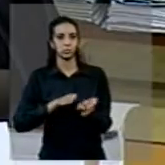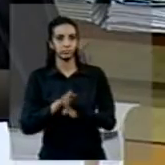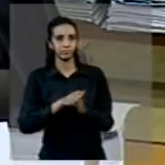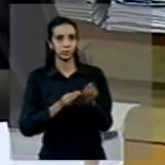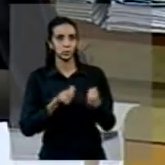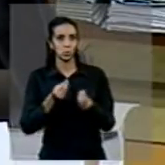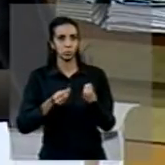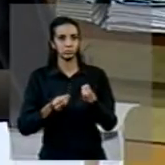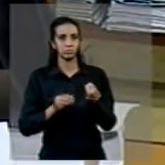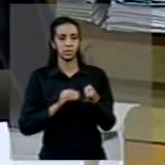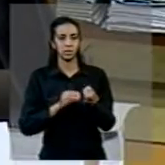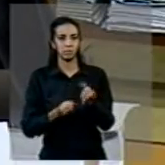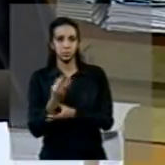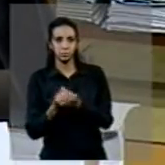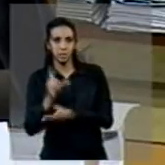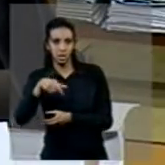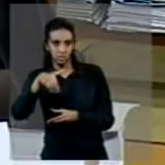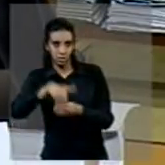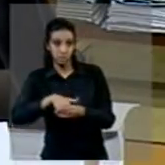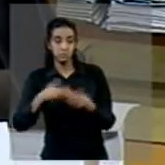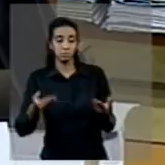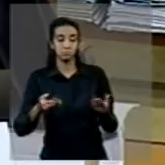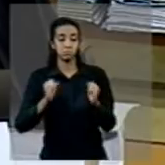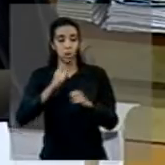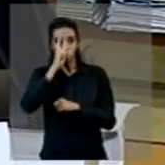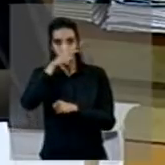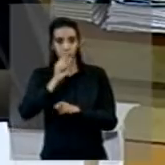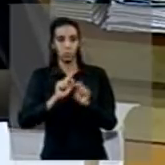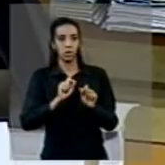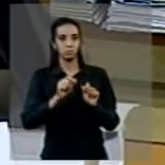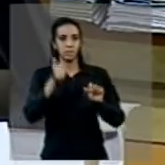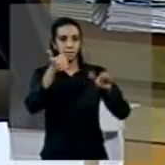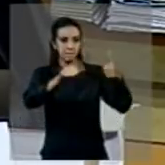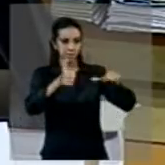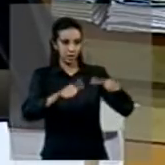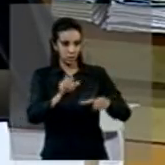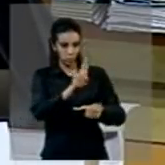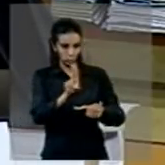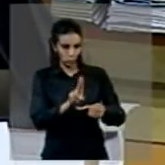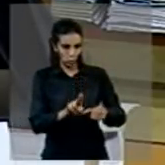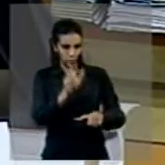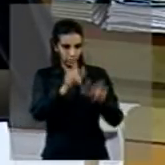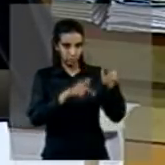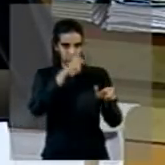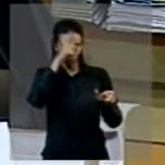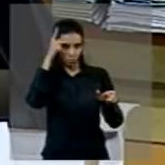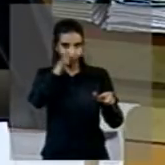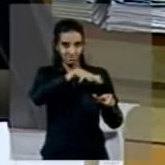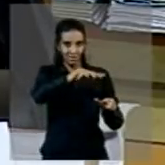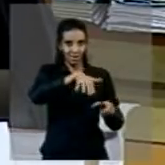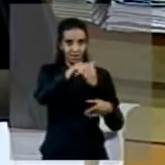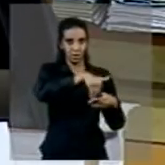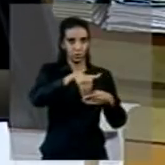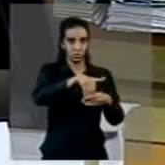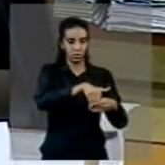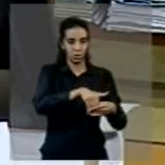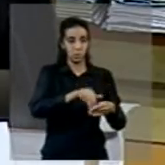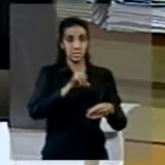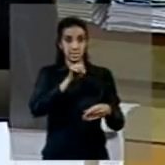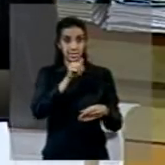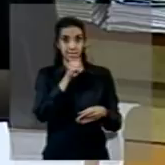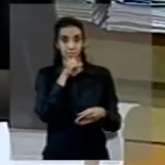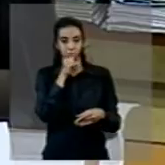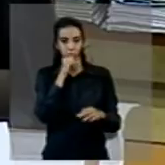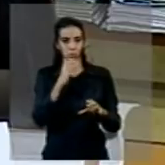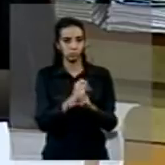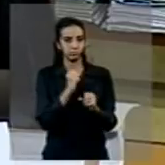eleitorais, determinará de ofício a revisão ou correção das zonas eleitorais, sempre que o total de transferências